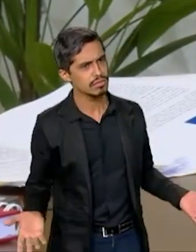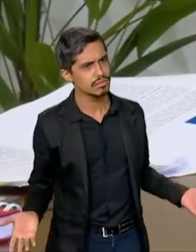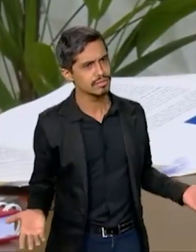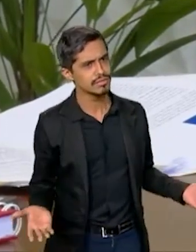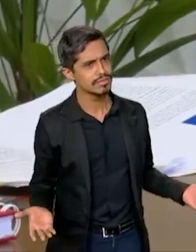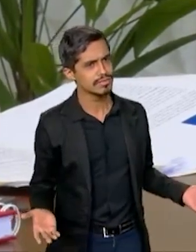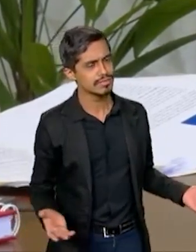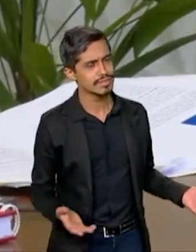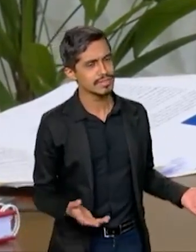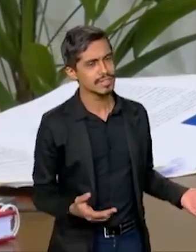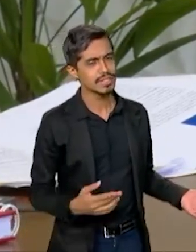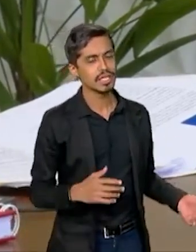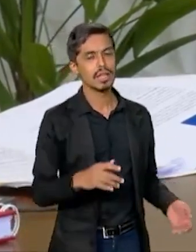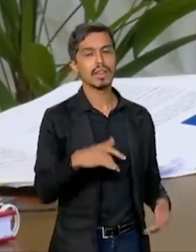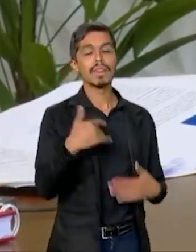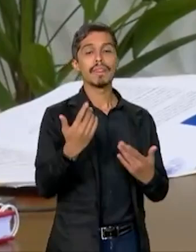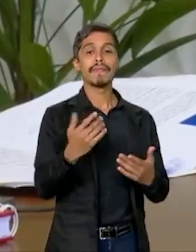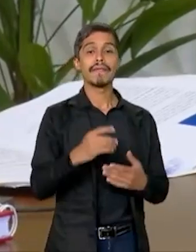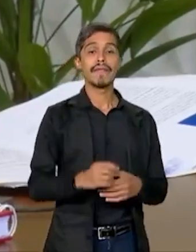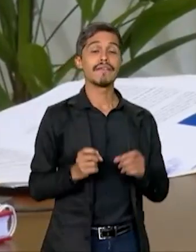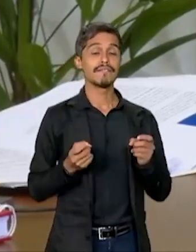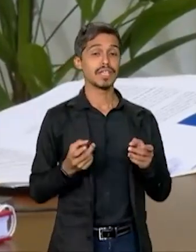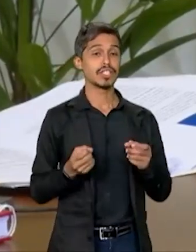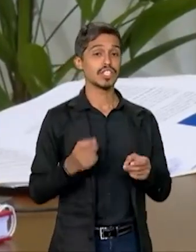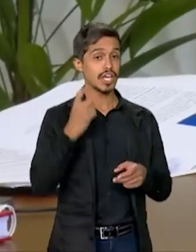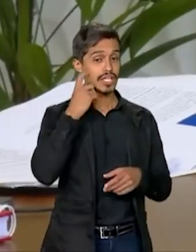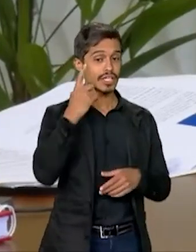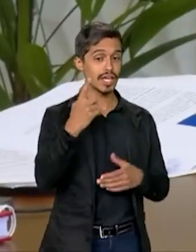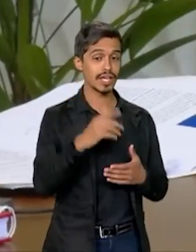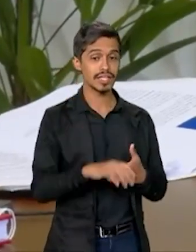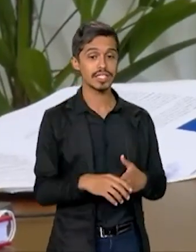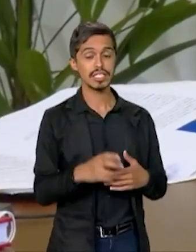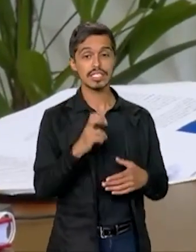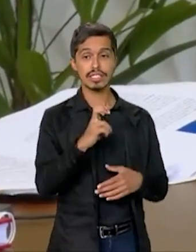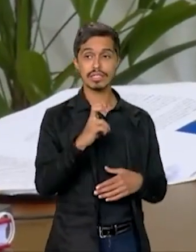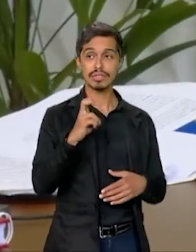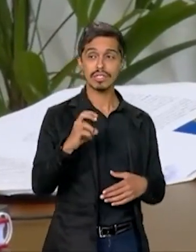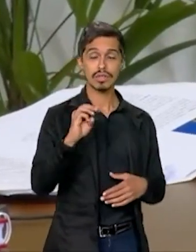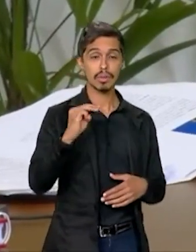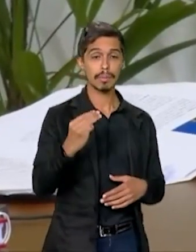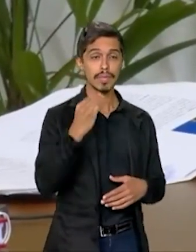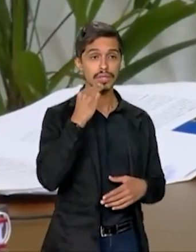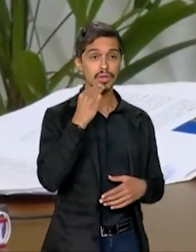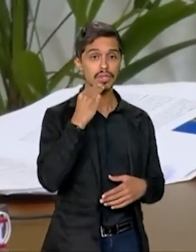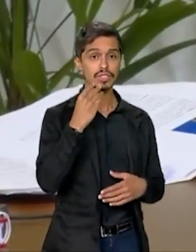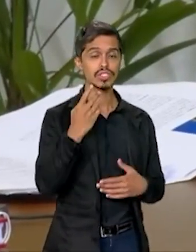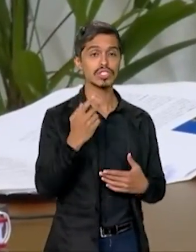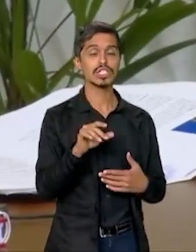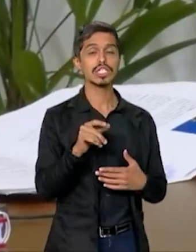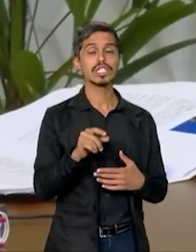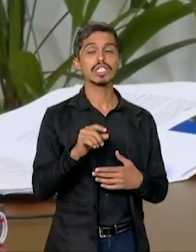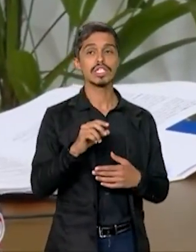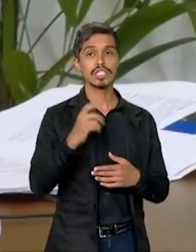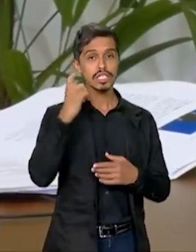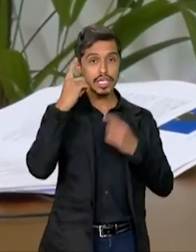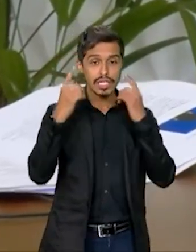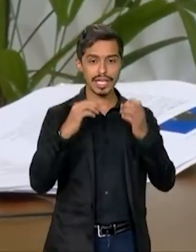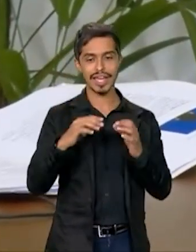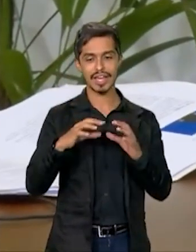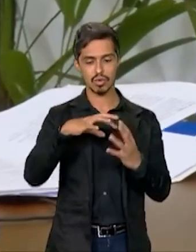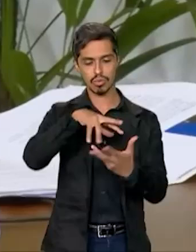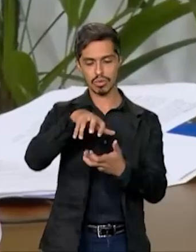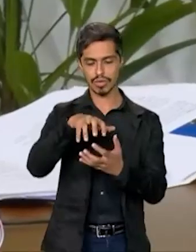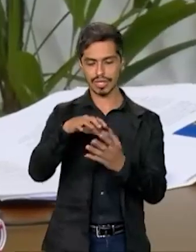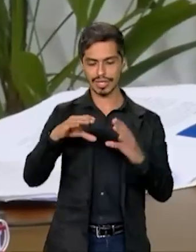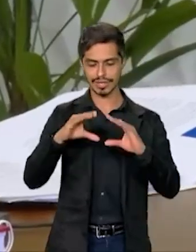Olavo de Carvalho vendia a ideia e tinha 55 milhões de seguidores que a terra era plana. Então,